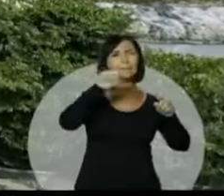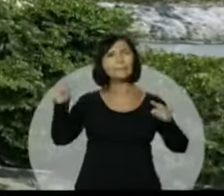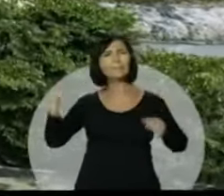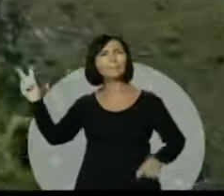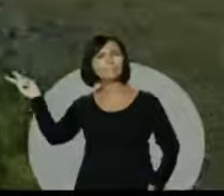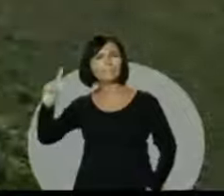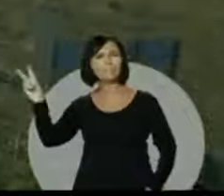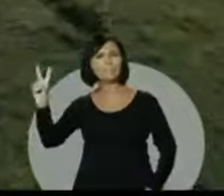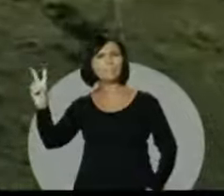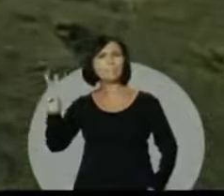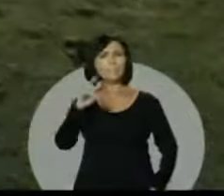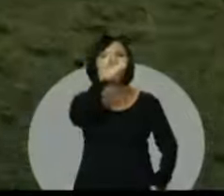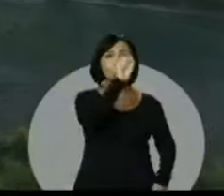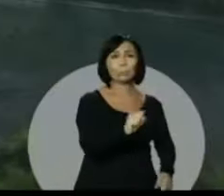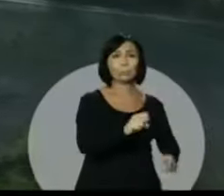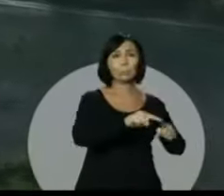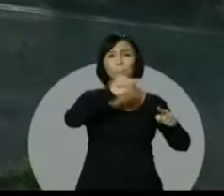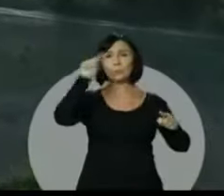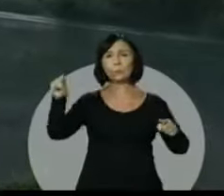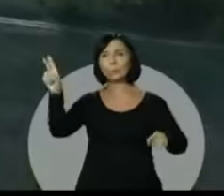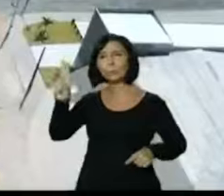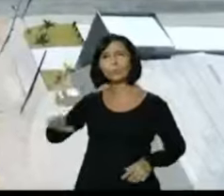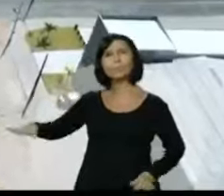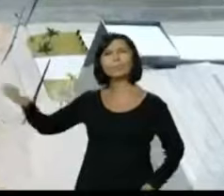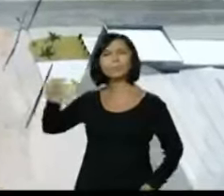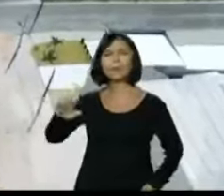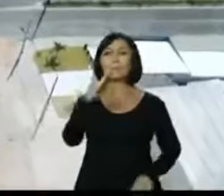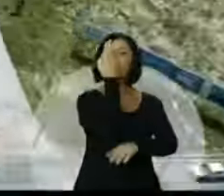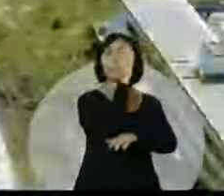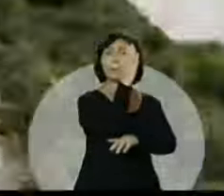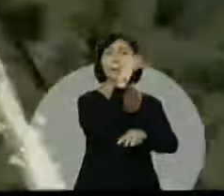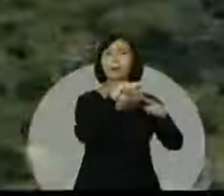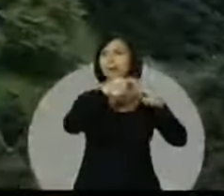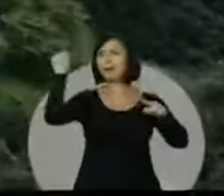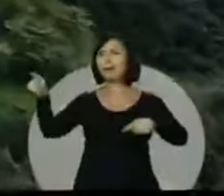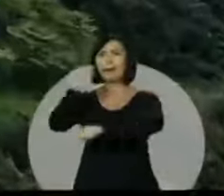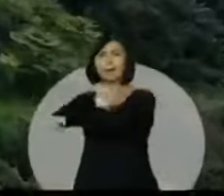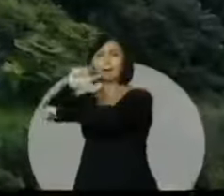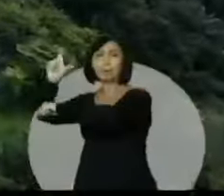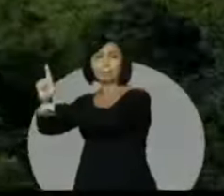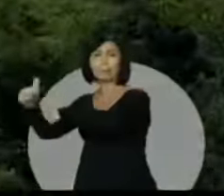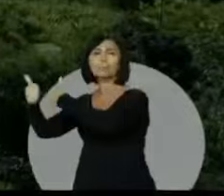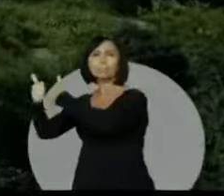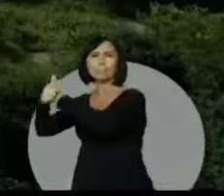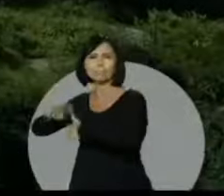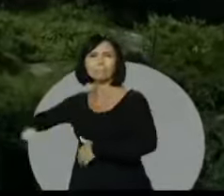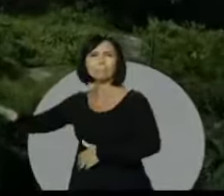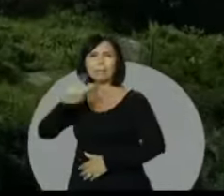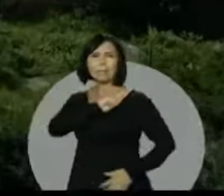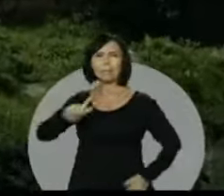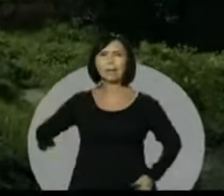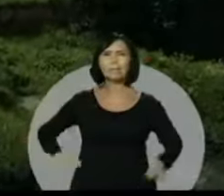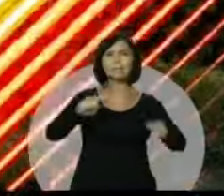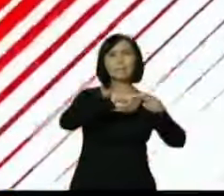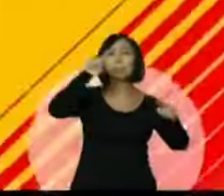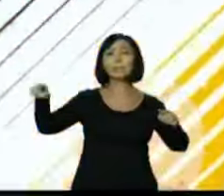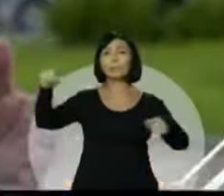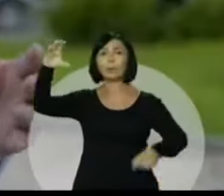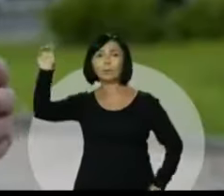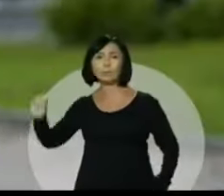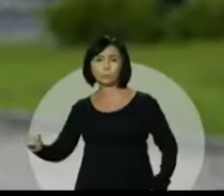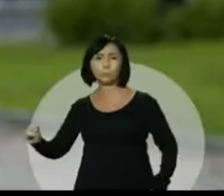Mangabeira Valentina, Perimetral Sul Cidade Universitário, Bancários Portal do Sol e a nova ligação do gás ao Colinas do